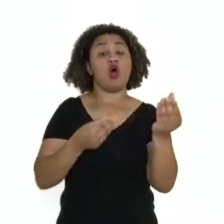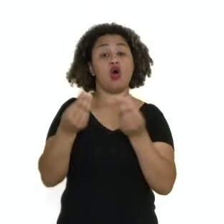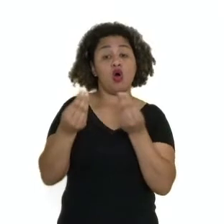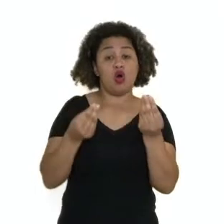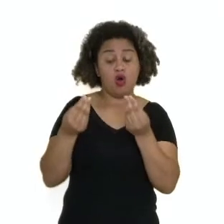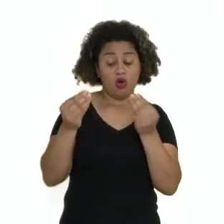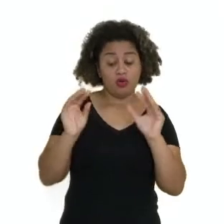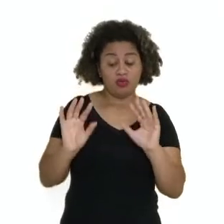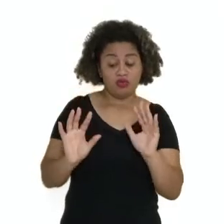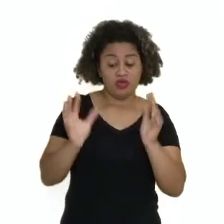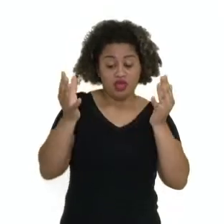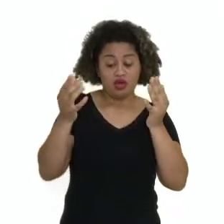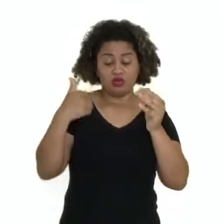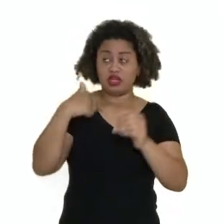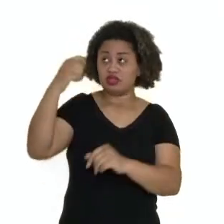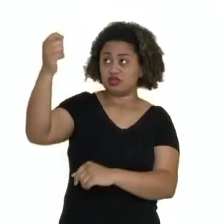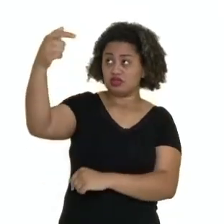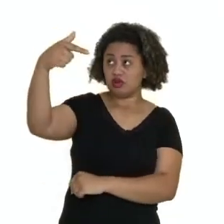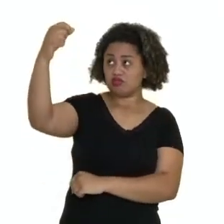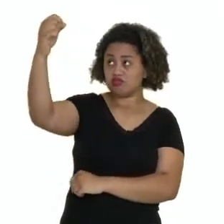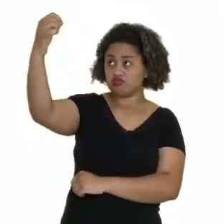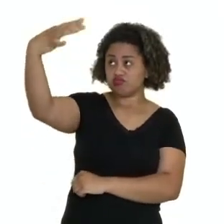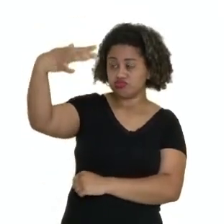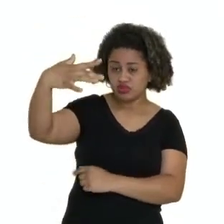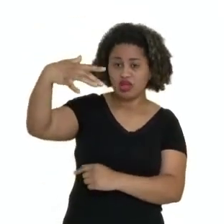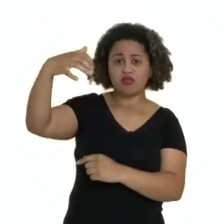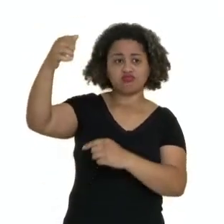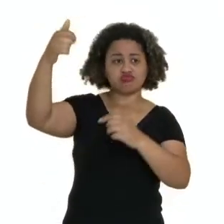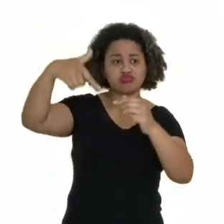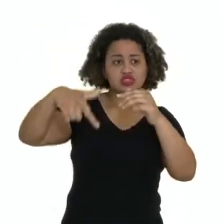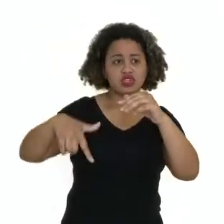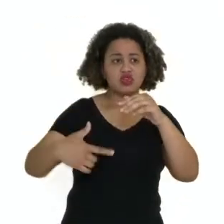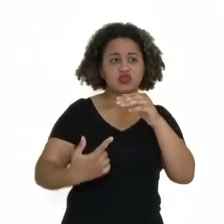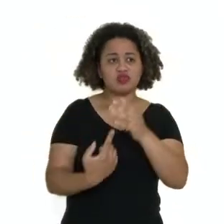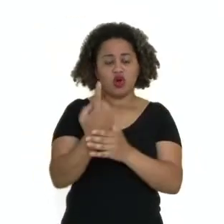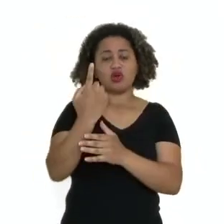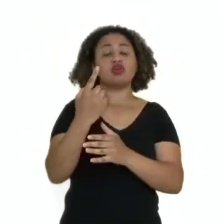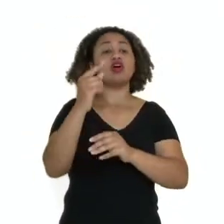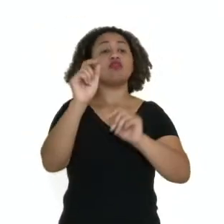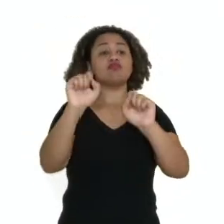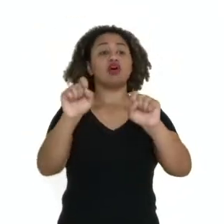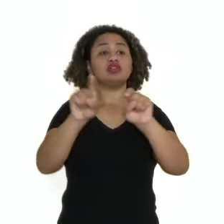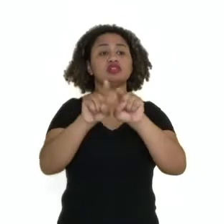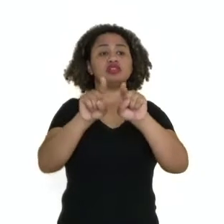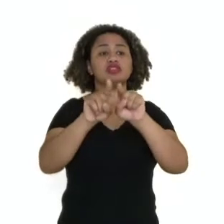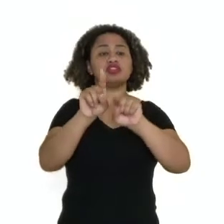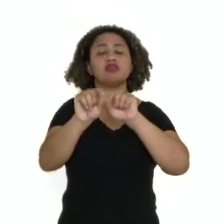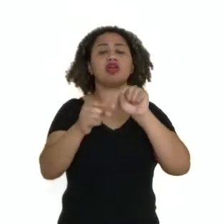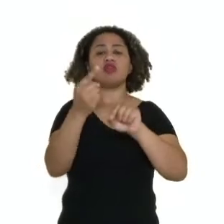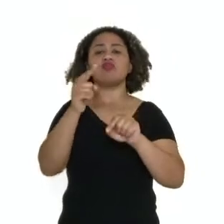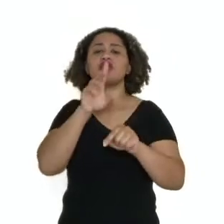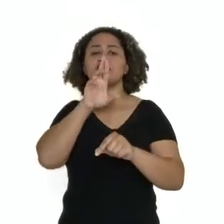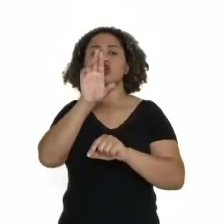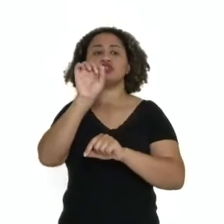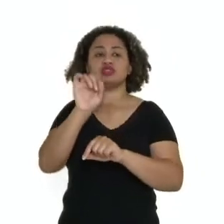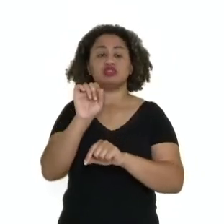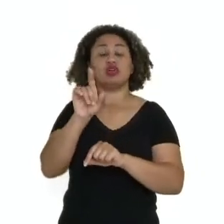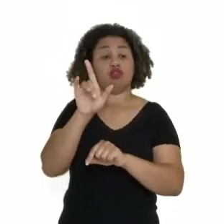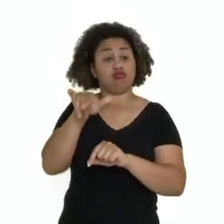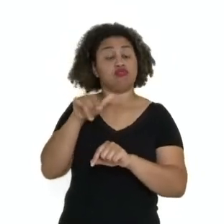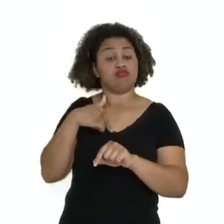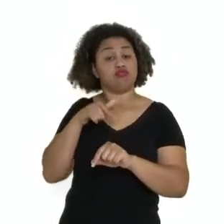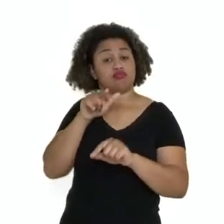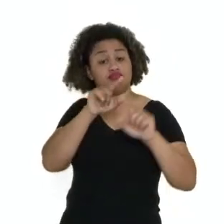essa luz solar é refletida, eu posso sintetizar numa resposta única. O